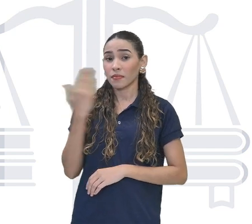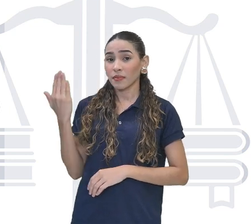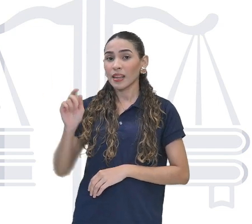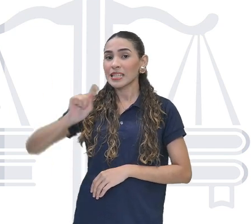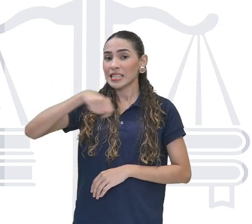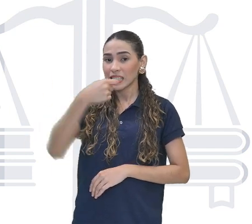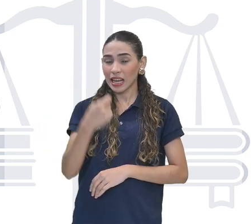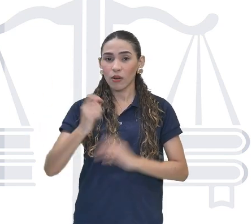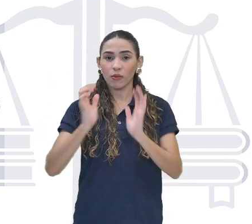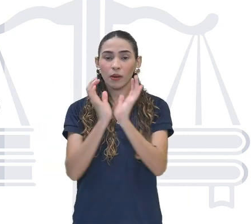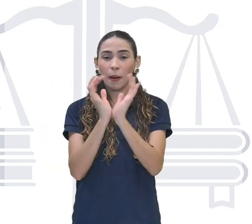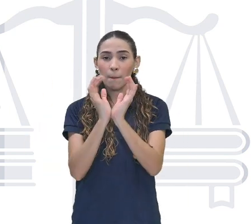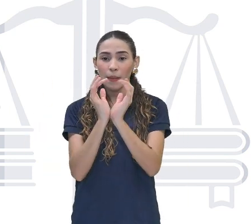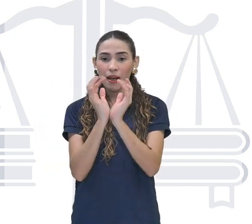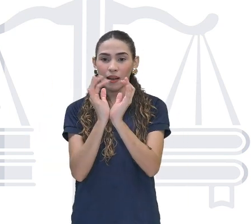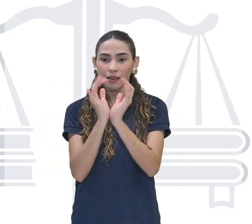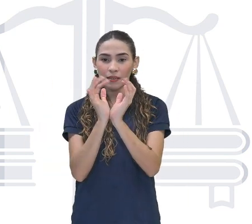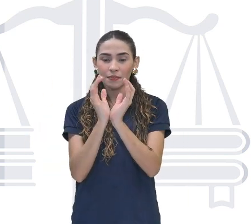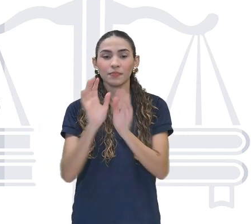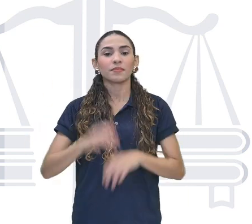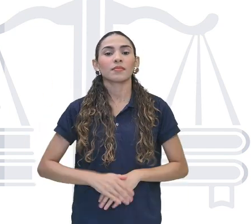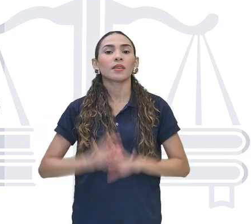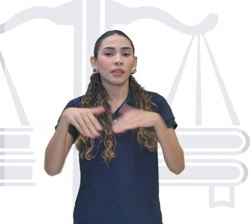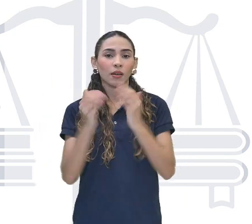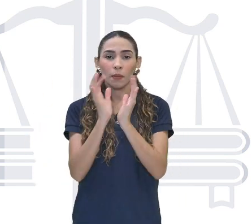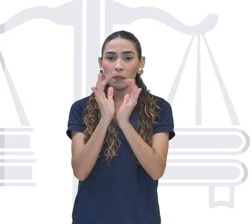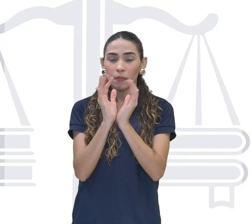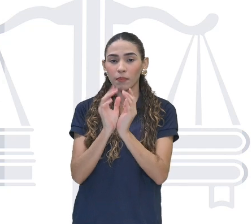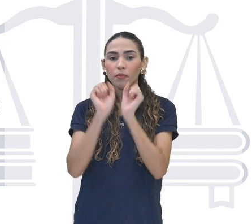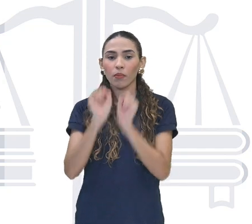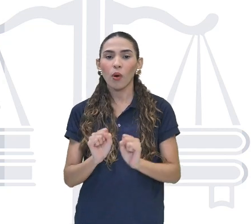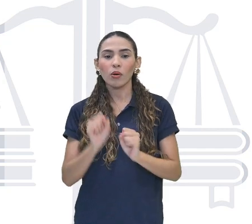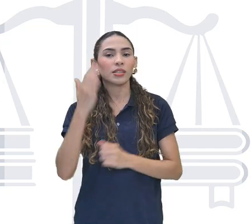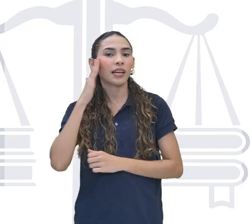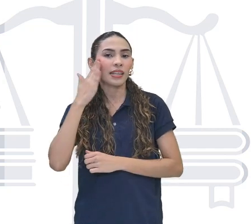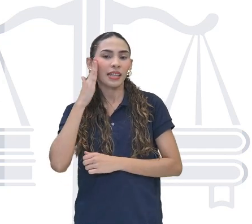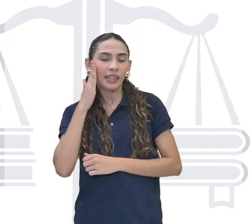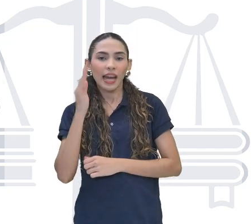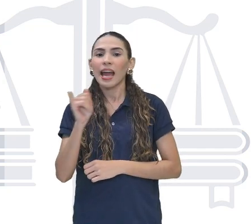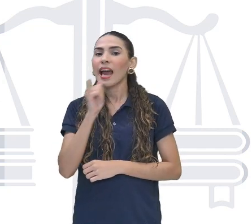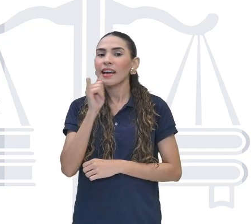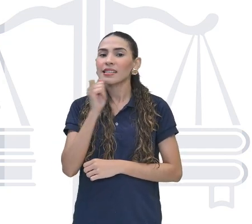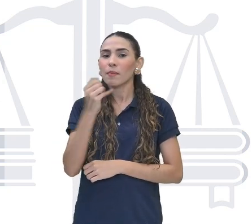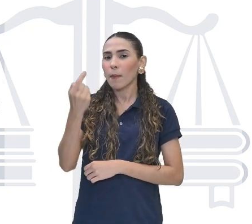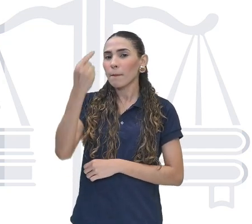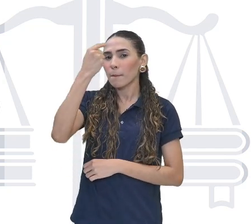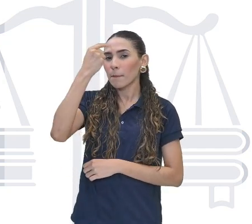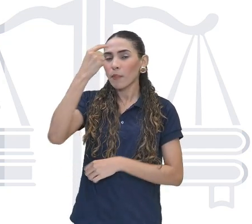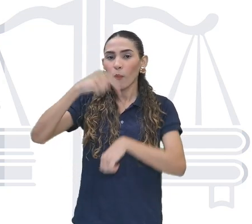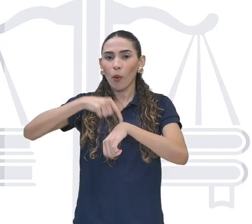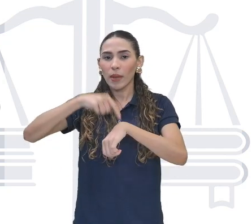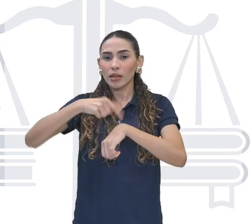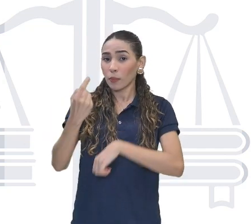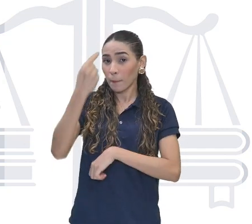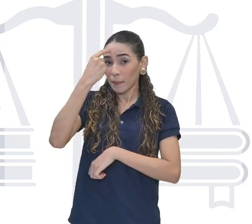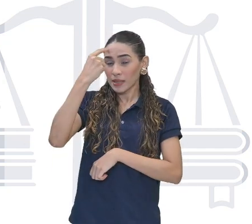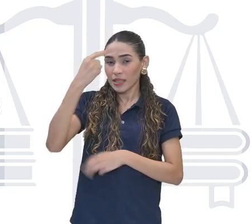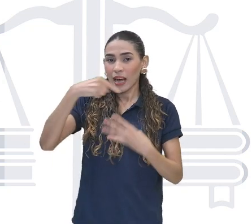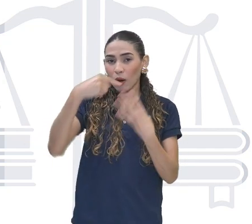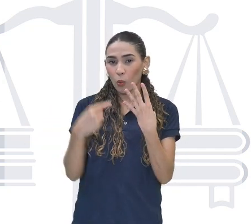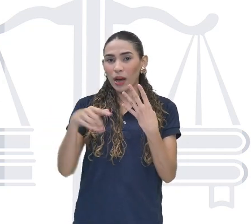Metacognição, o que é? Né? A metacognição ela pode ser entendida como pensar em pensar, sendo compreendida em 4